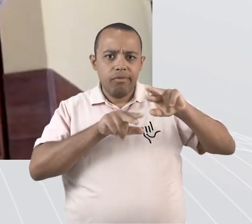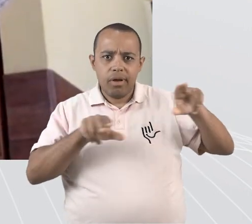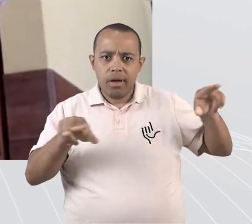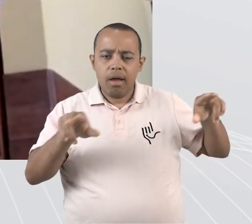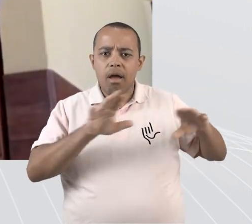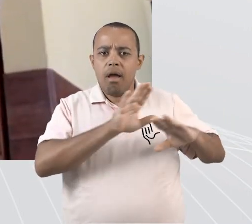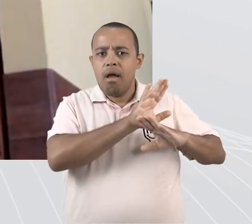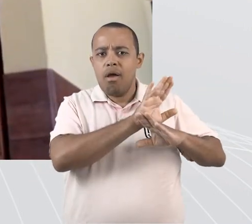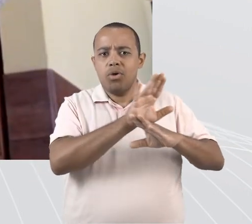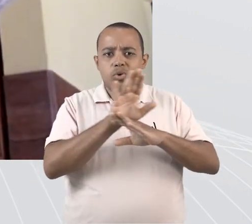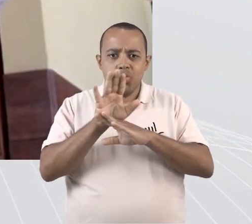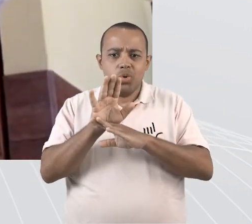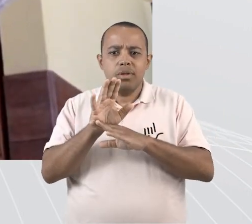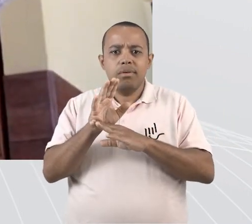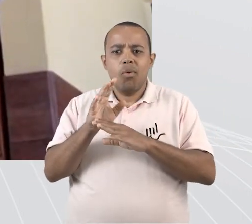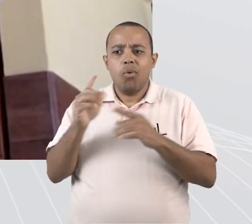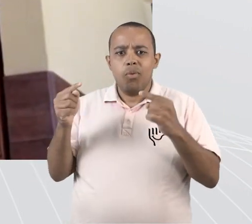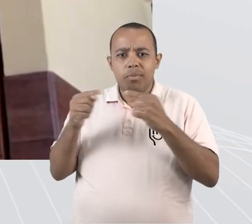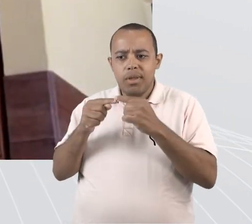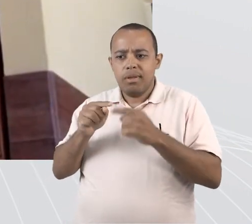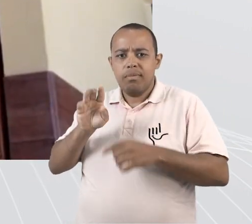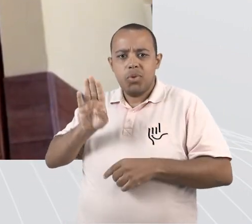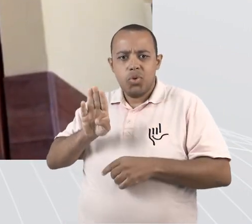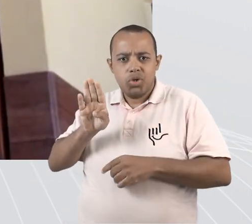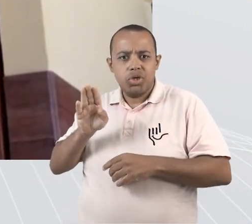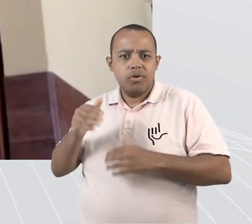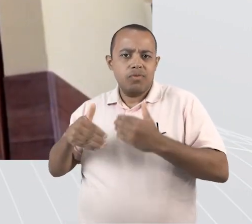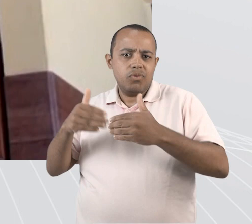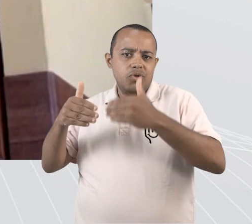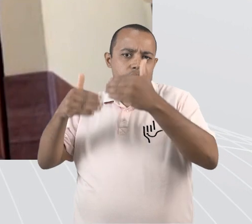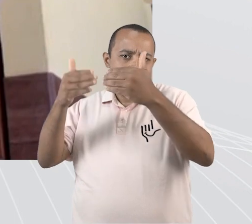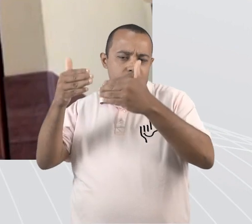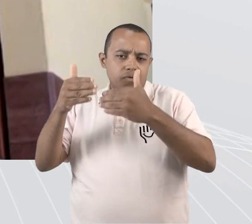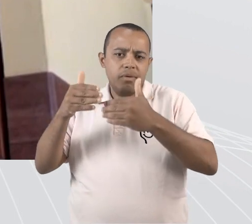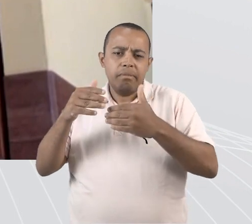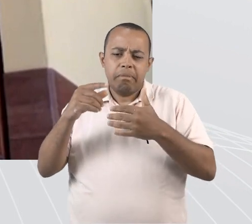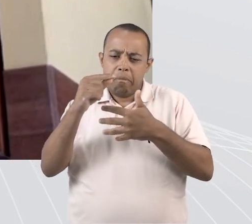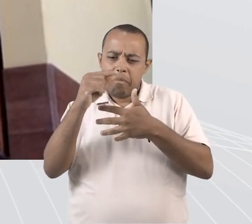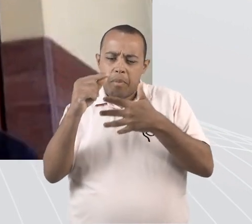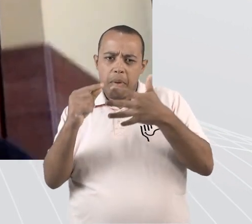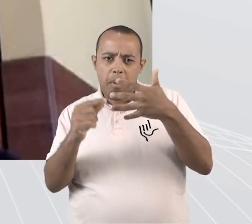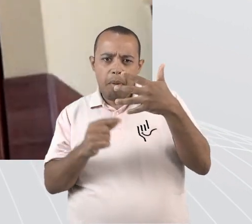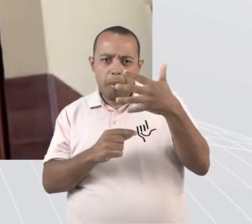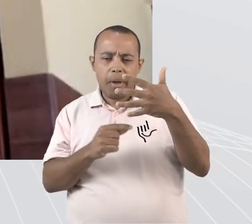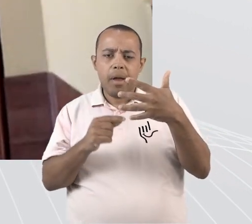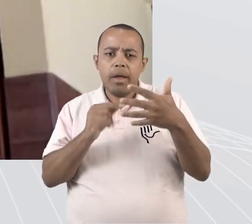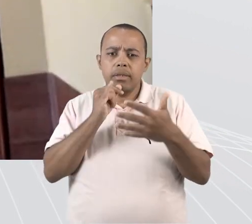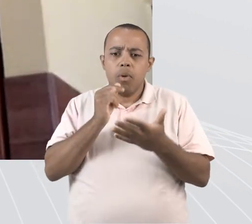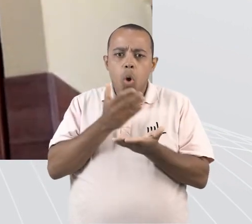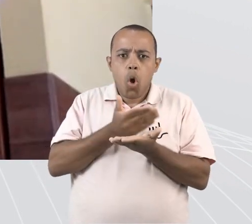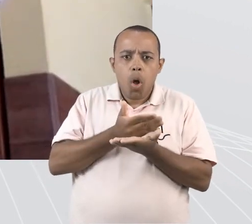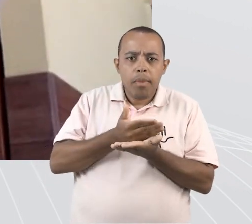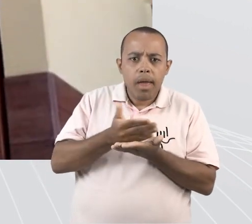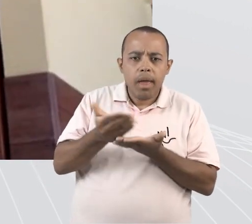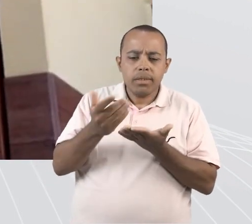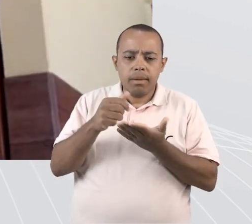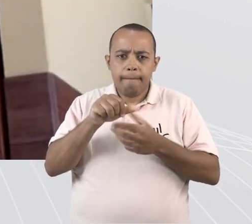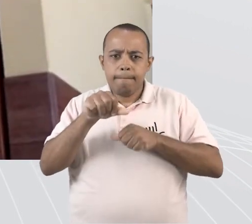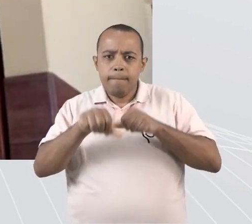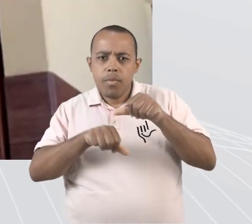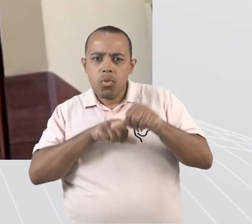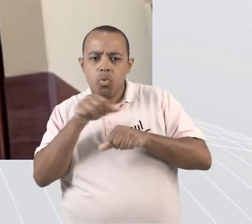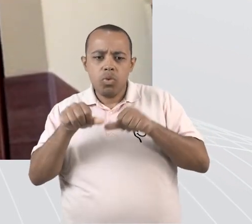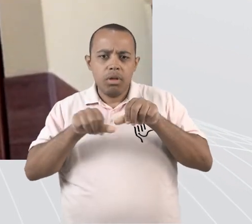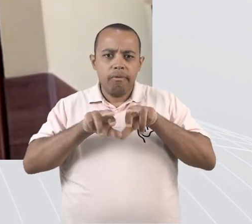aí todos os princípios da biologia evolutiva, né, que é, né, trabalho com a origem da variação, a